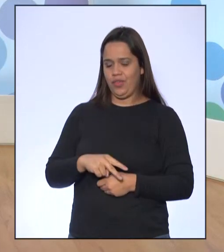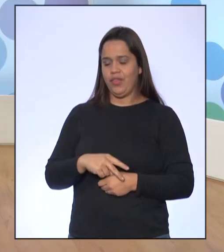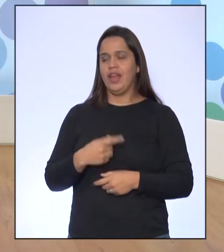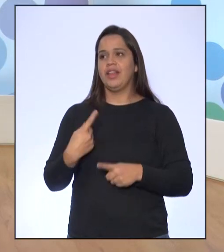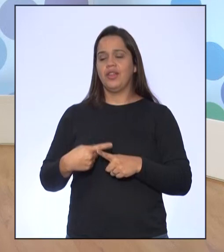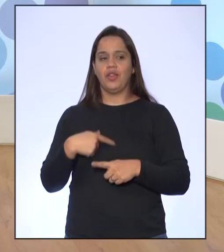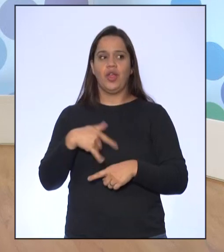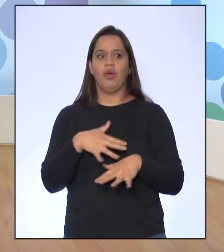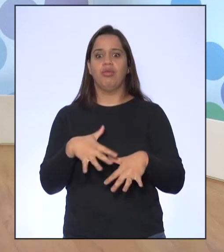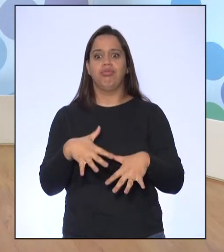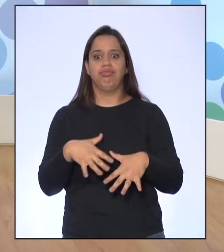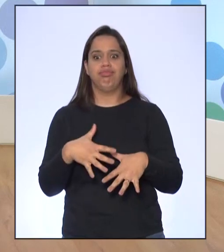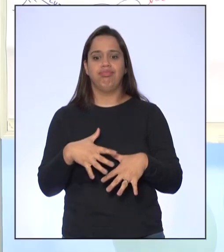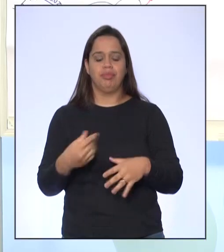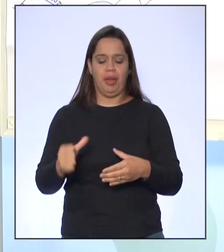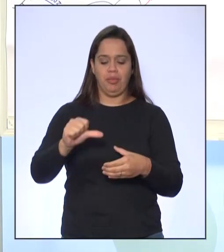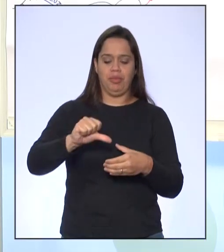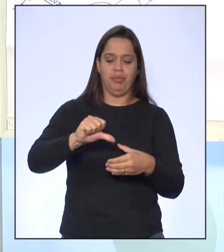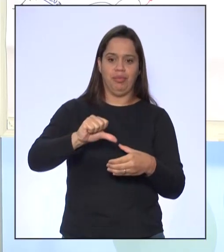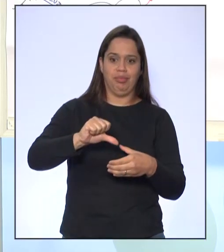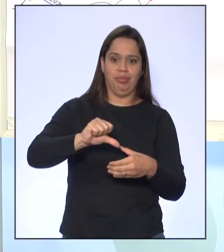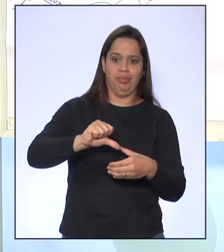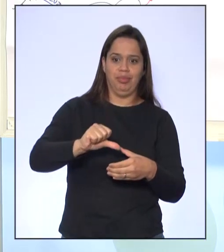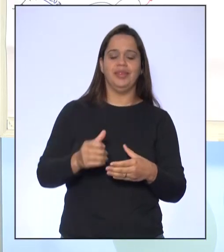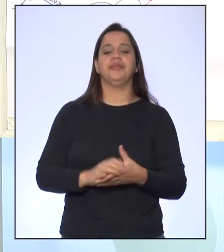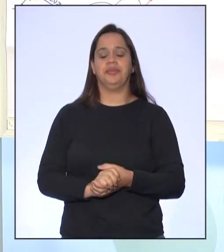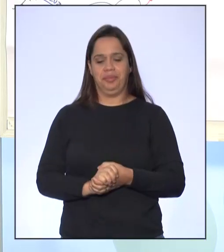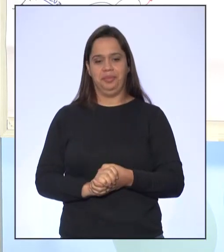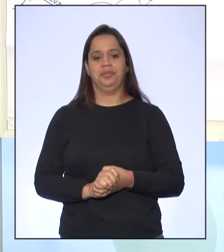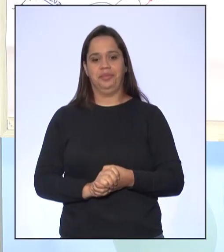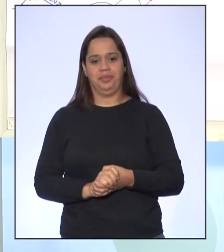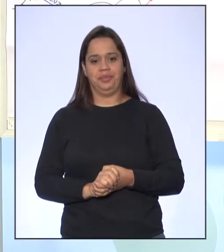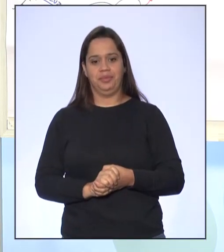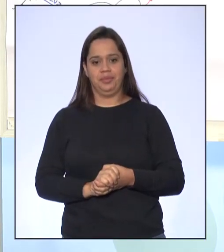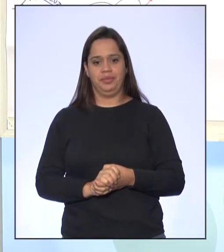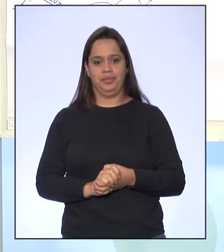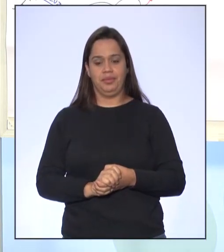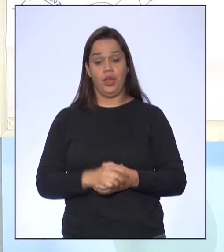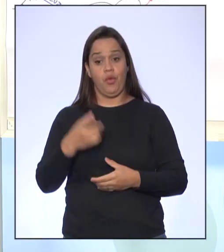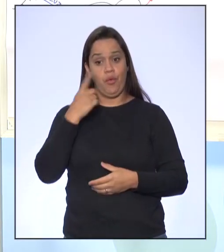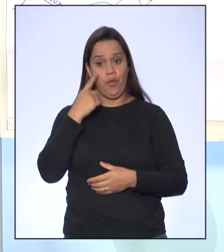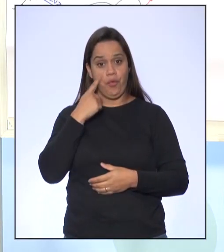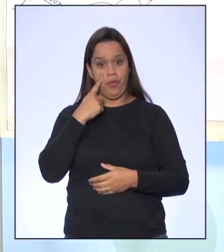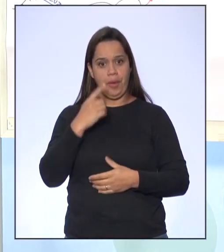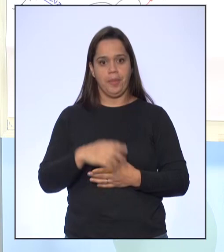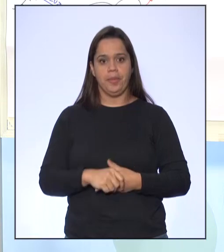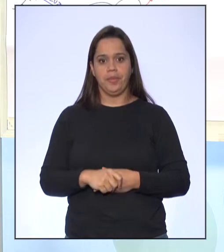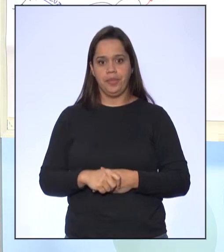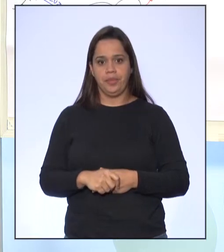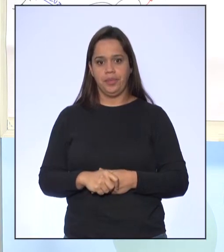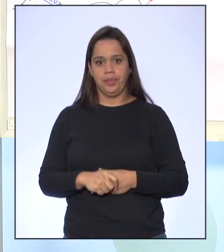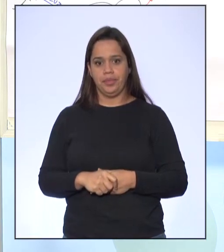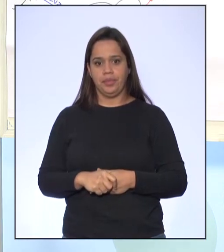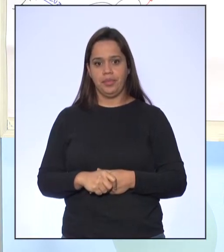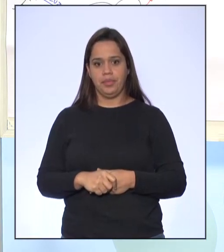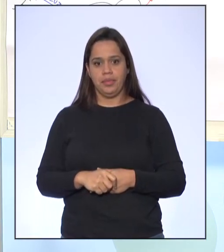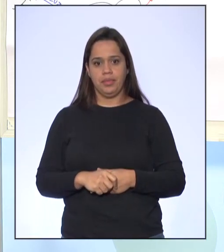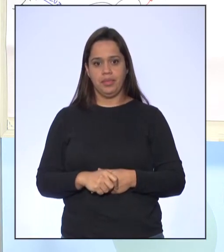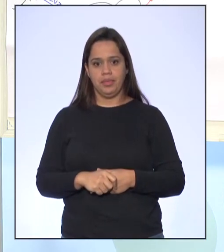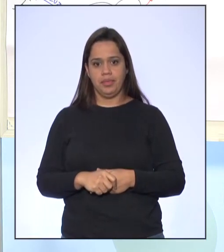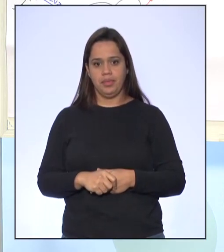para colocar água no copinho. Então, no primeiro caso, observem bem,